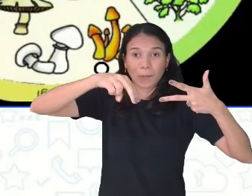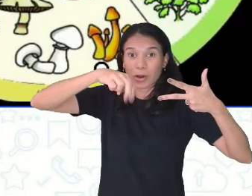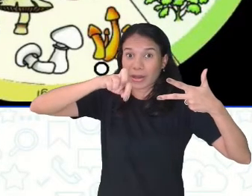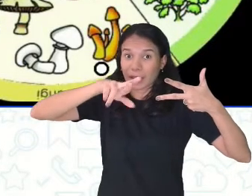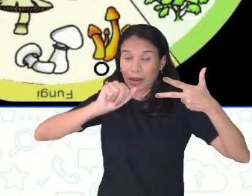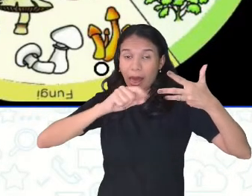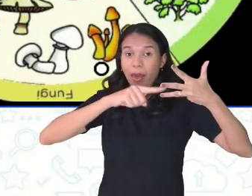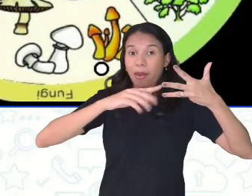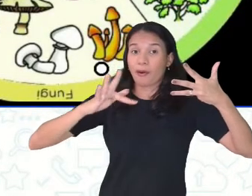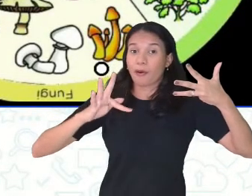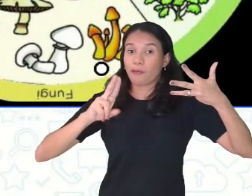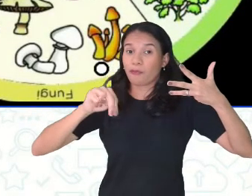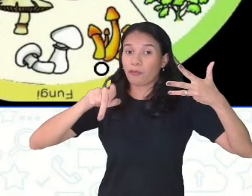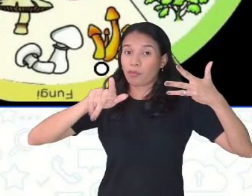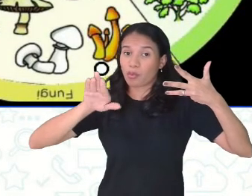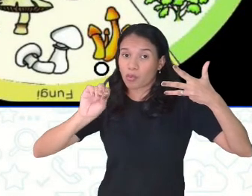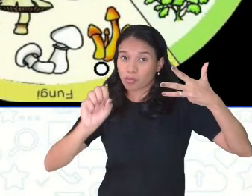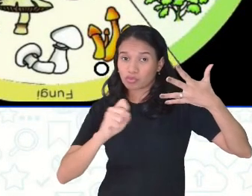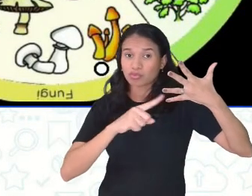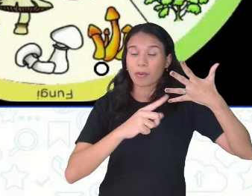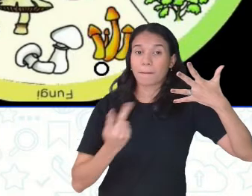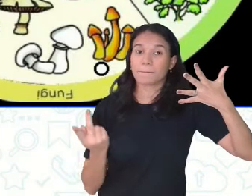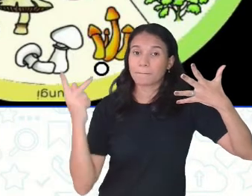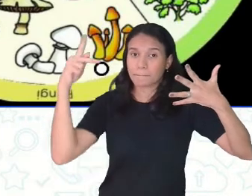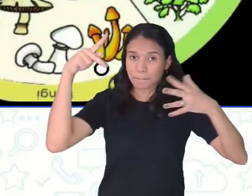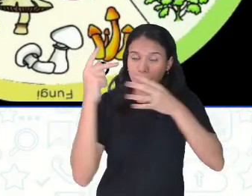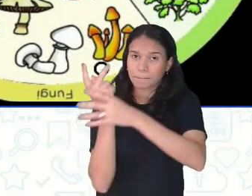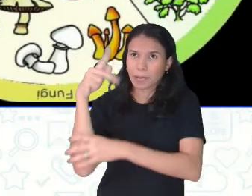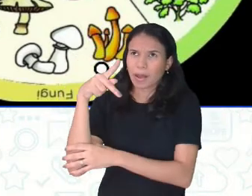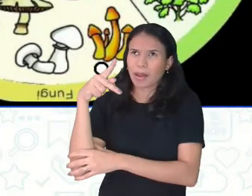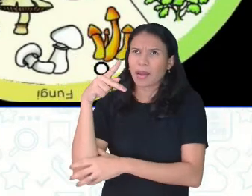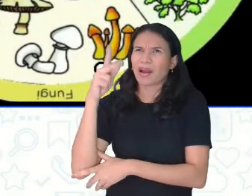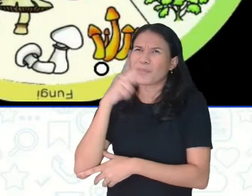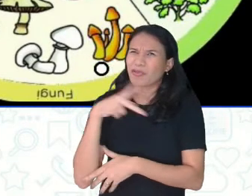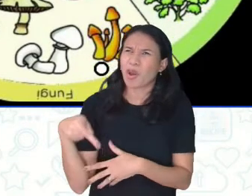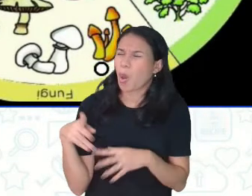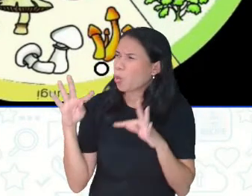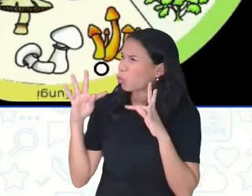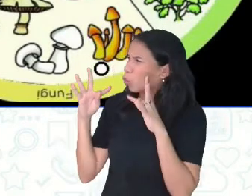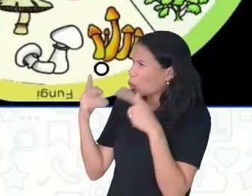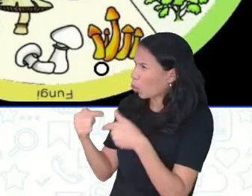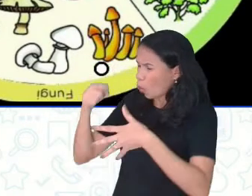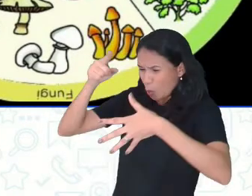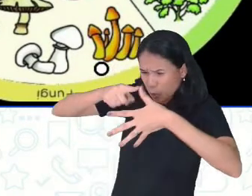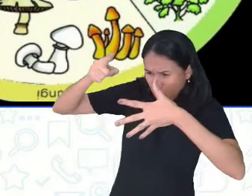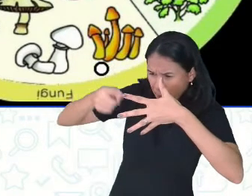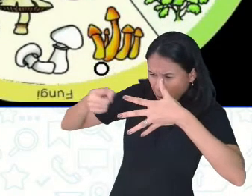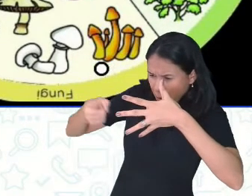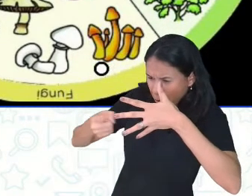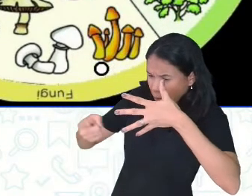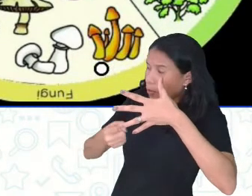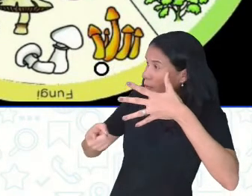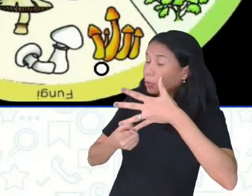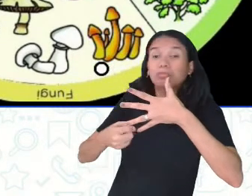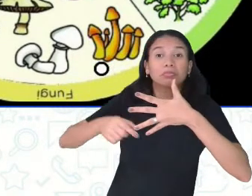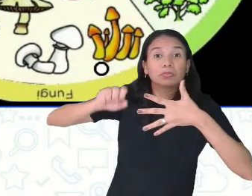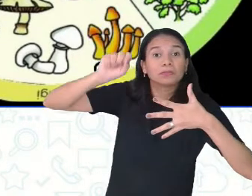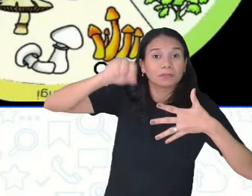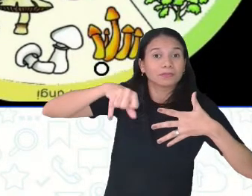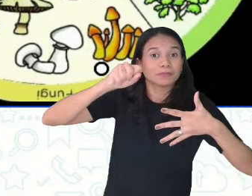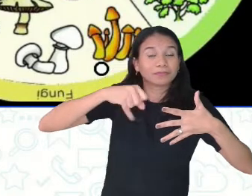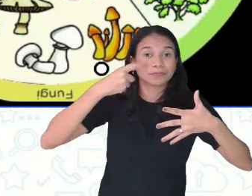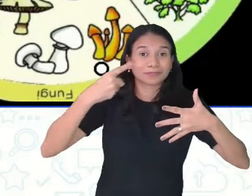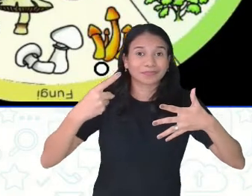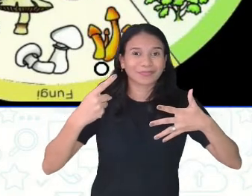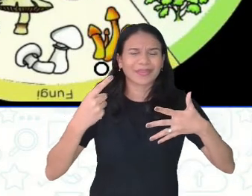dos fungos e o reino vegetal. Professora, tem todos esses reinos? Tem, gente. E aí tem um